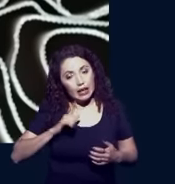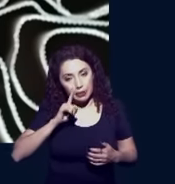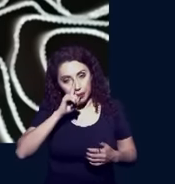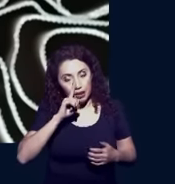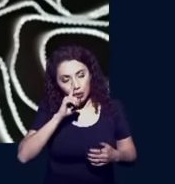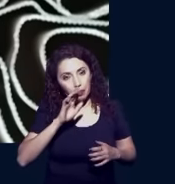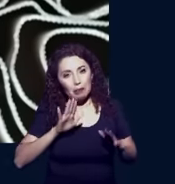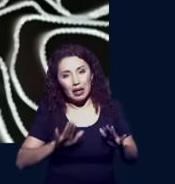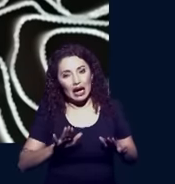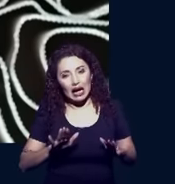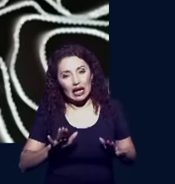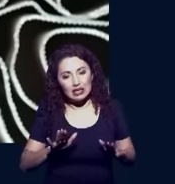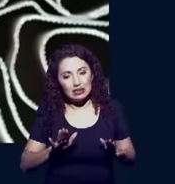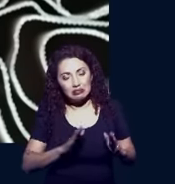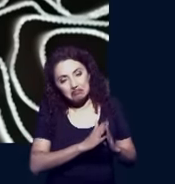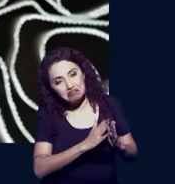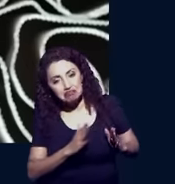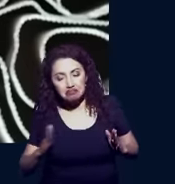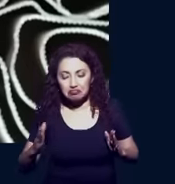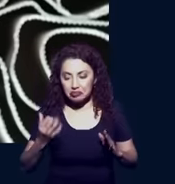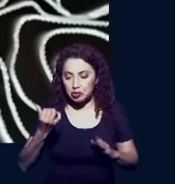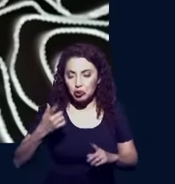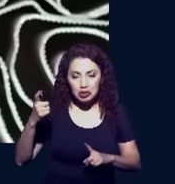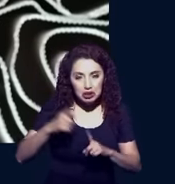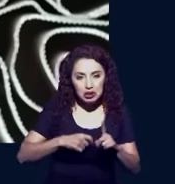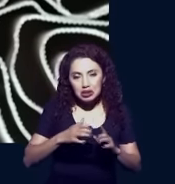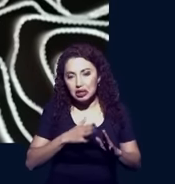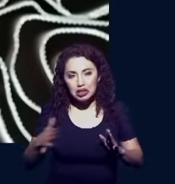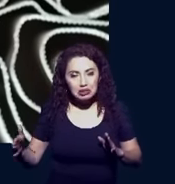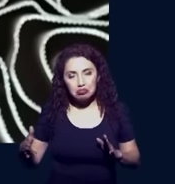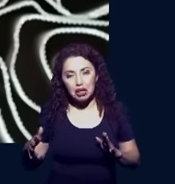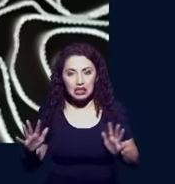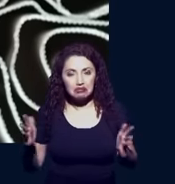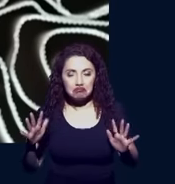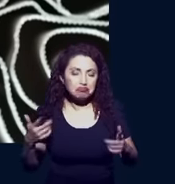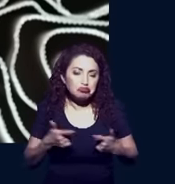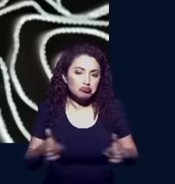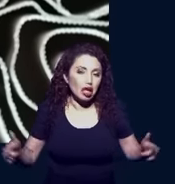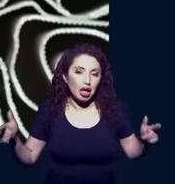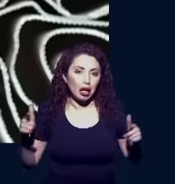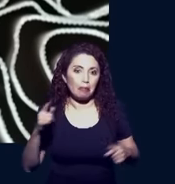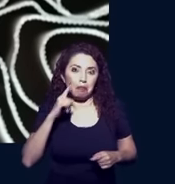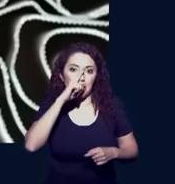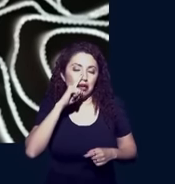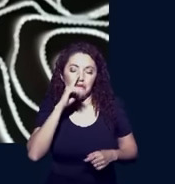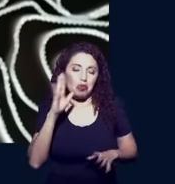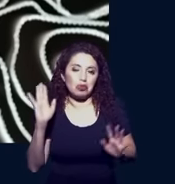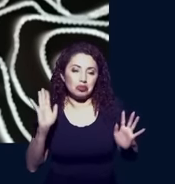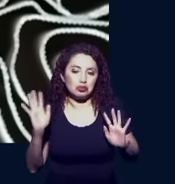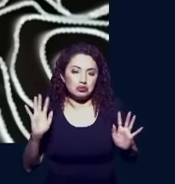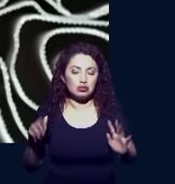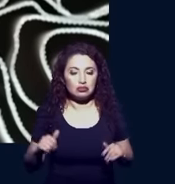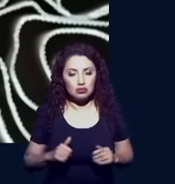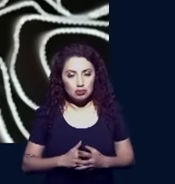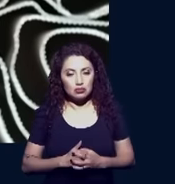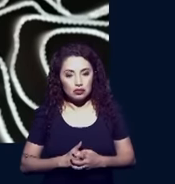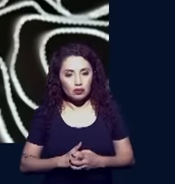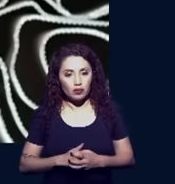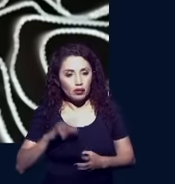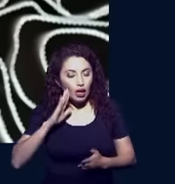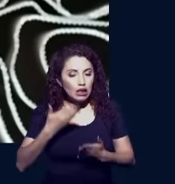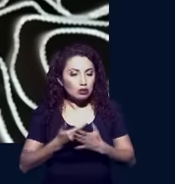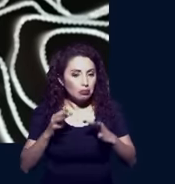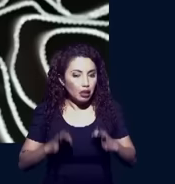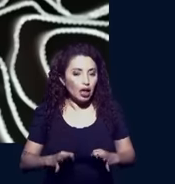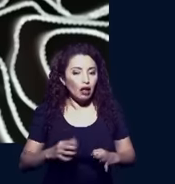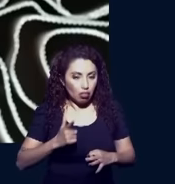próximos vamos dizer se meses para falar um um prazo qualquer eu acho que a gente eh eh eh tem ainda